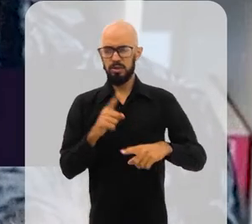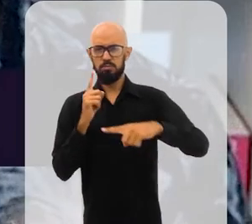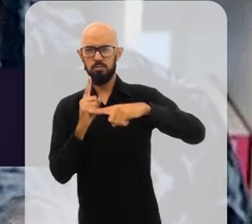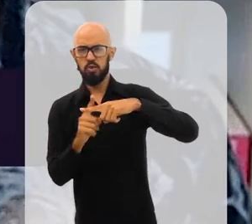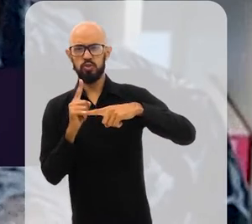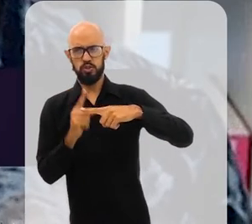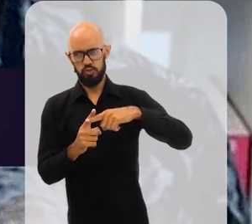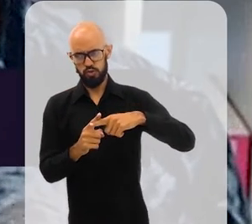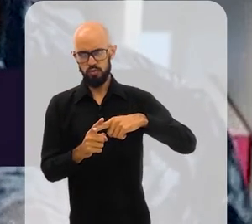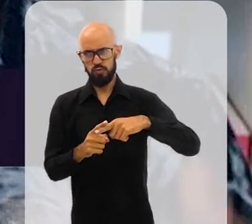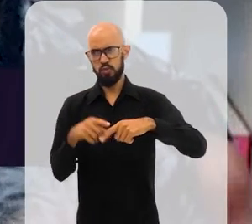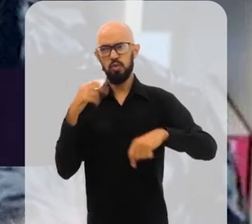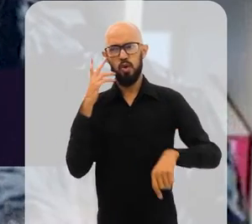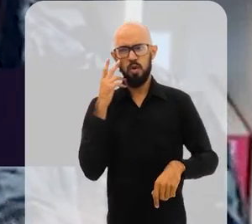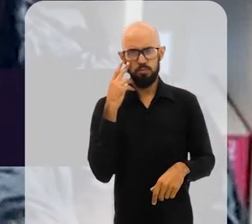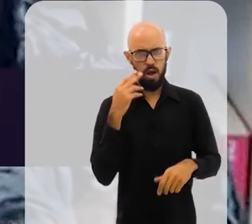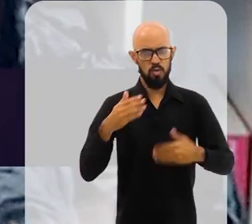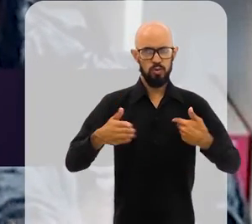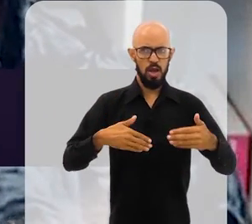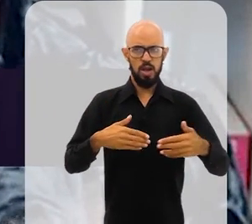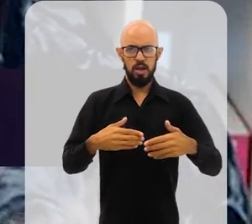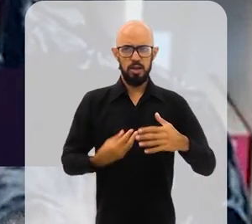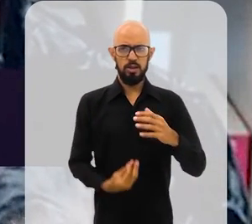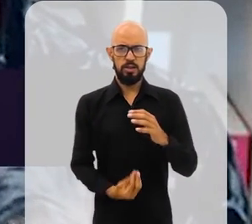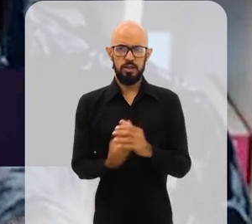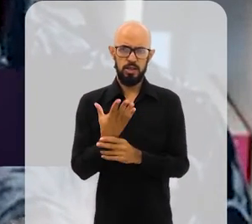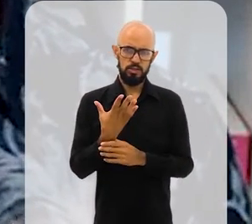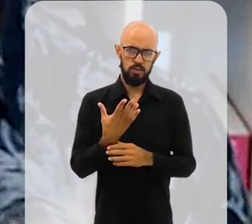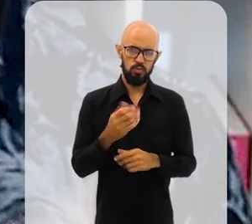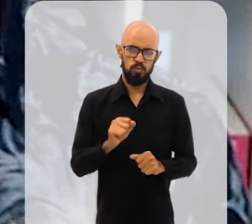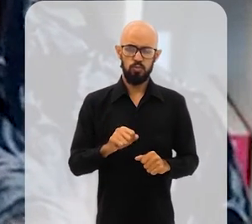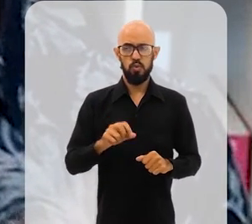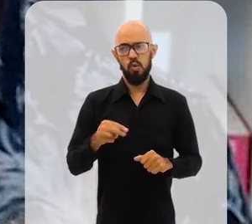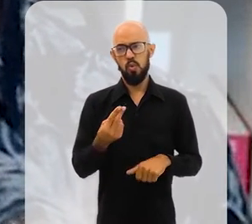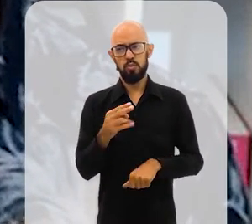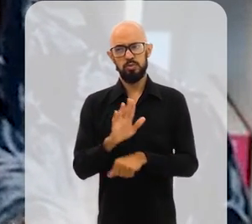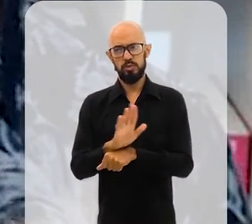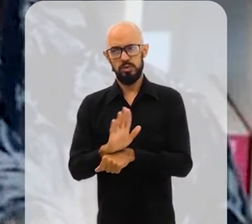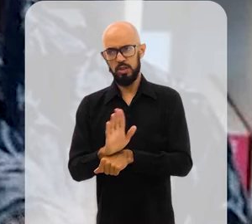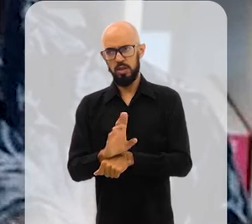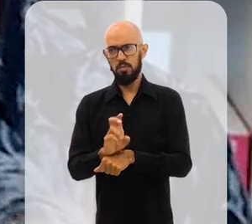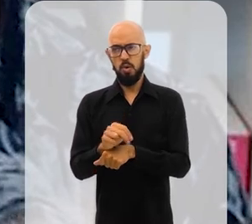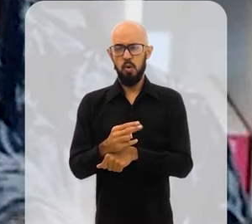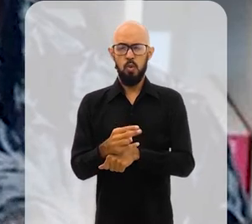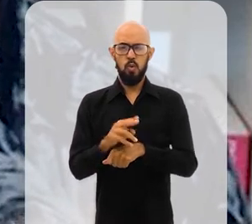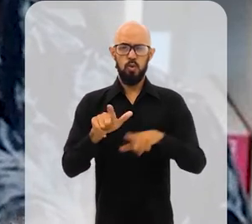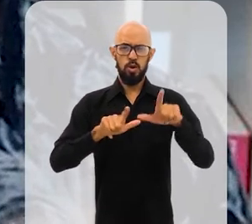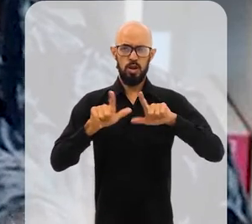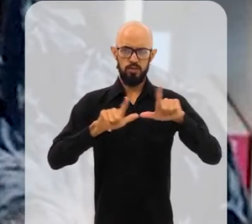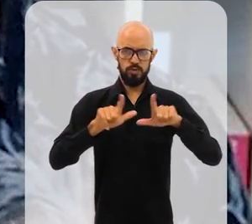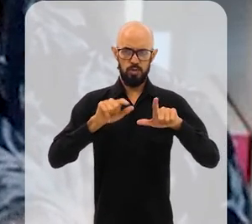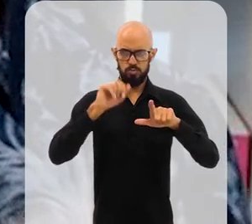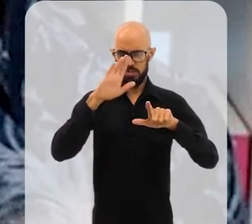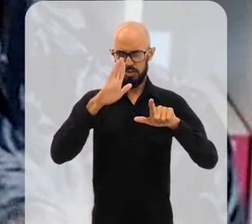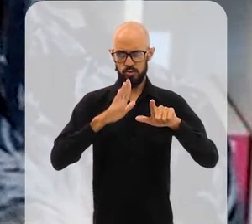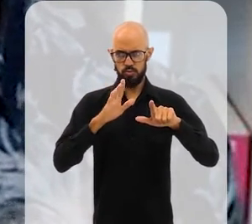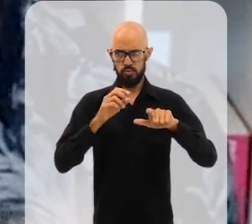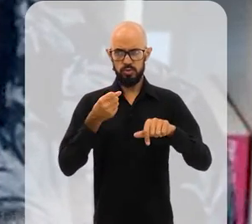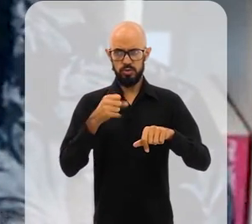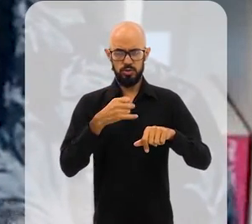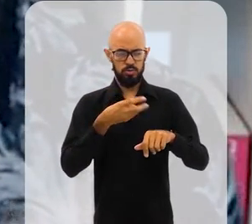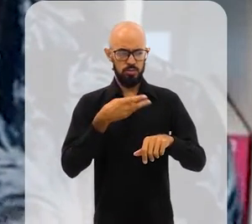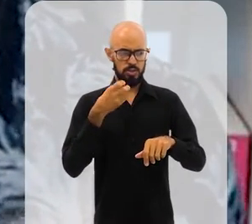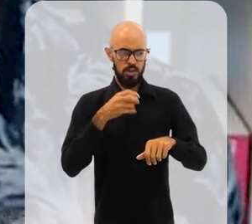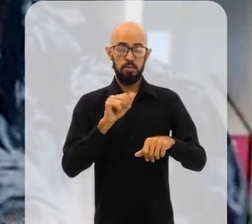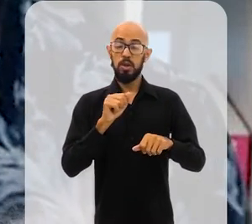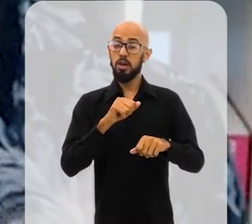no normal da produção, normal entre aspas, da produção tanto de cinema quanto de televisão brasileira. A gente vê isso